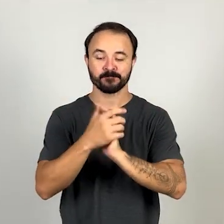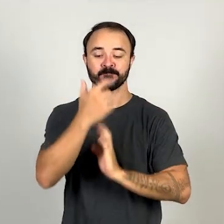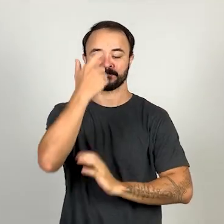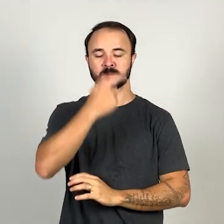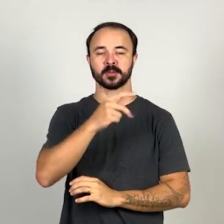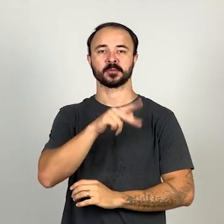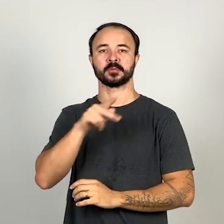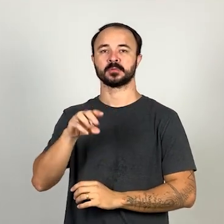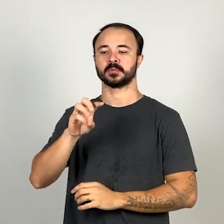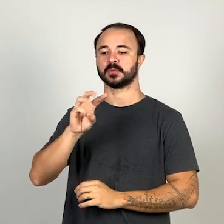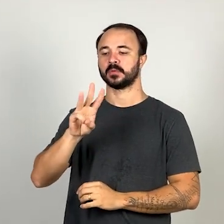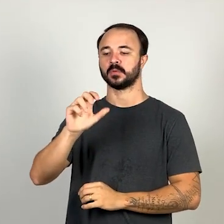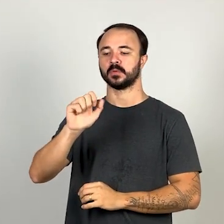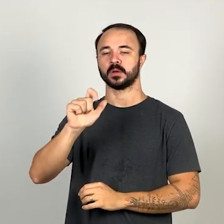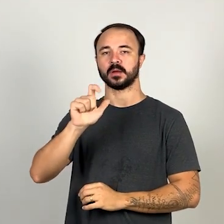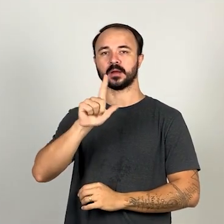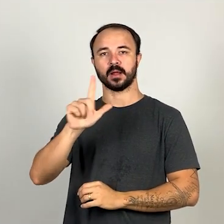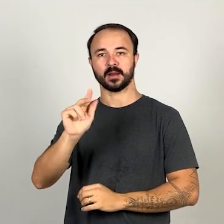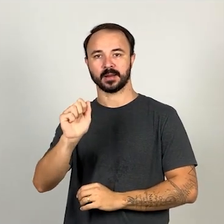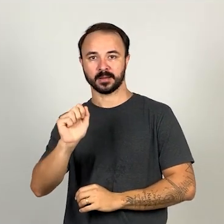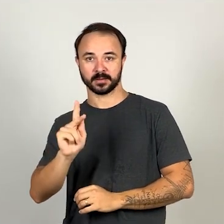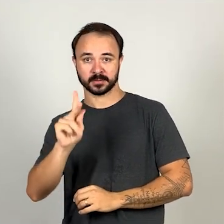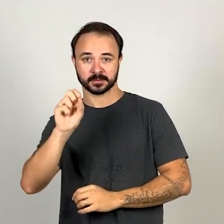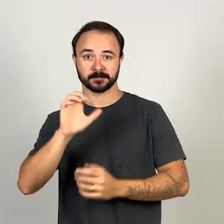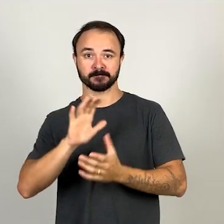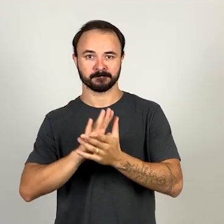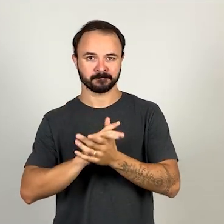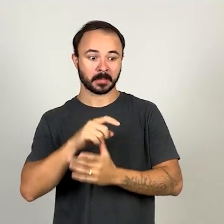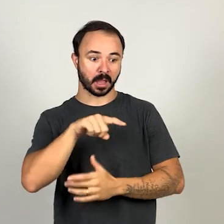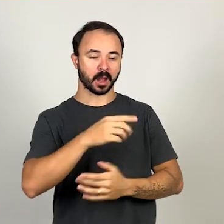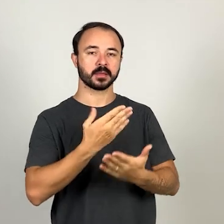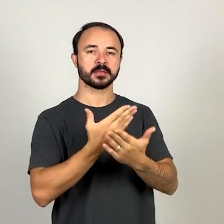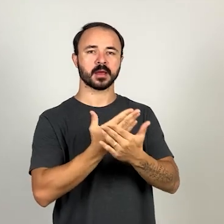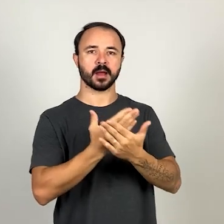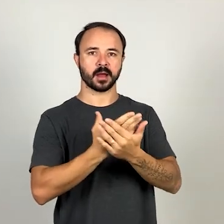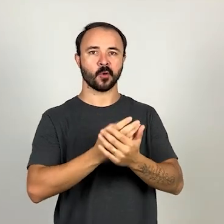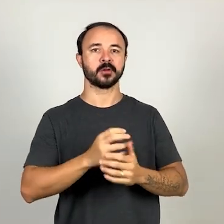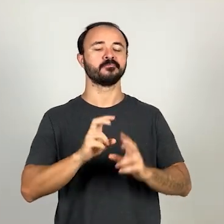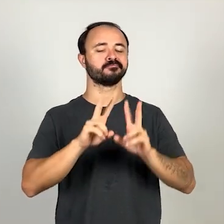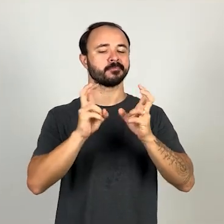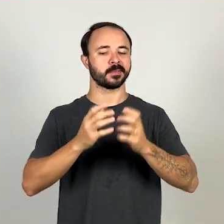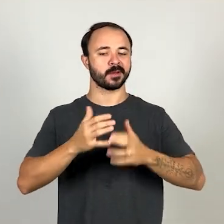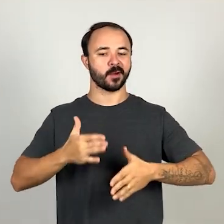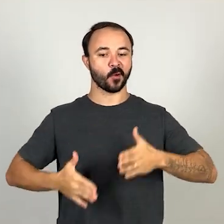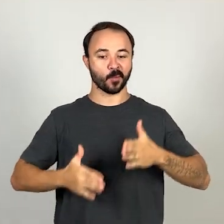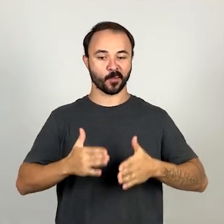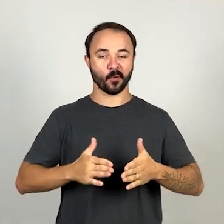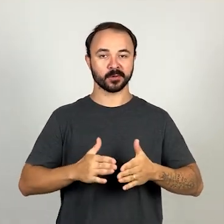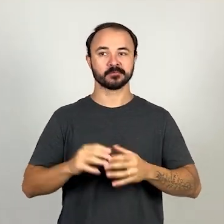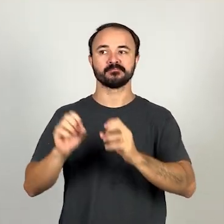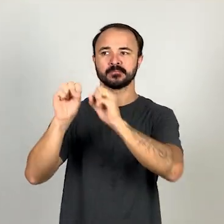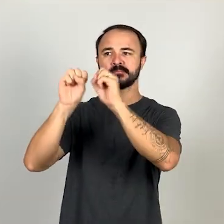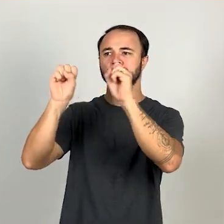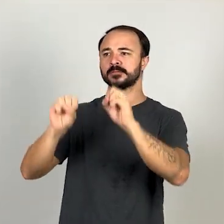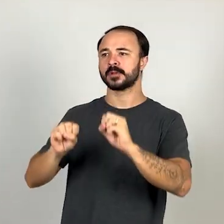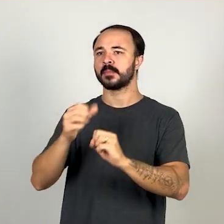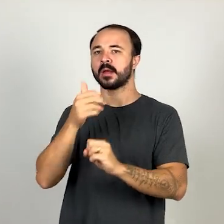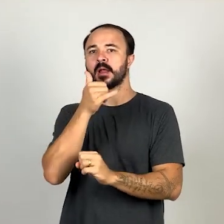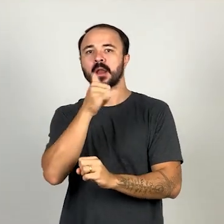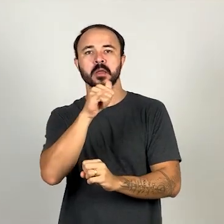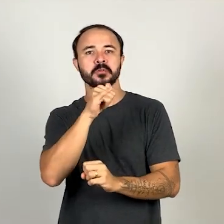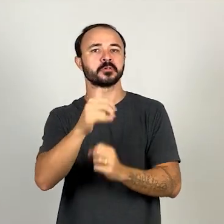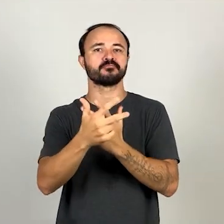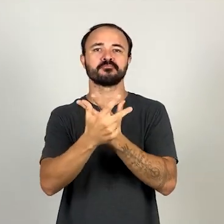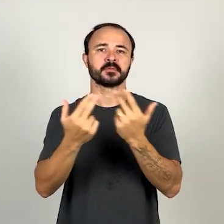Olá, sou o professor Alex Costa. Na sala de robótica hoje vamos abordar a temática de circuitos eletrônicos e com isso compreender como é que